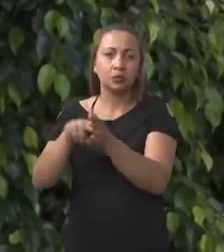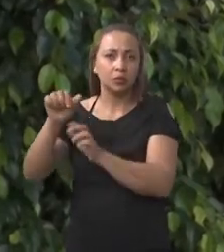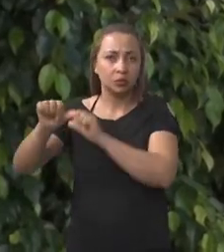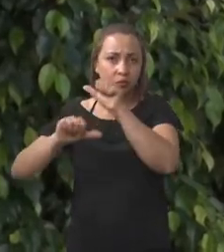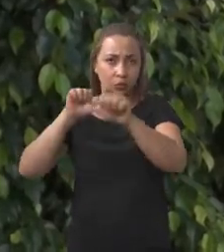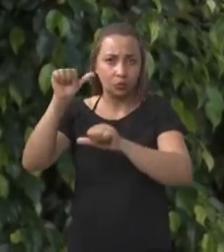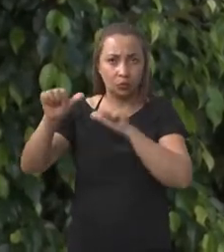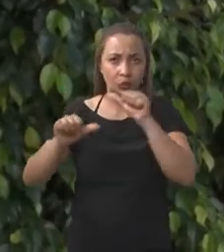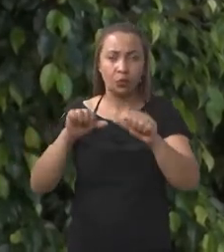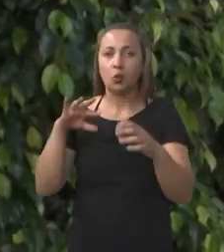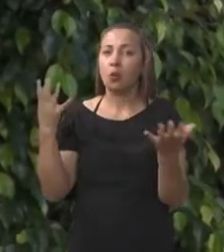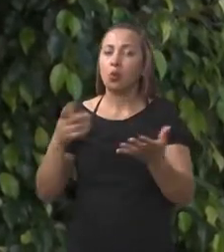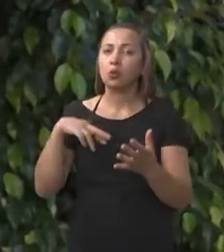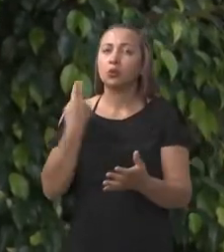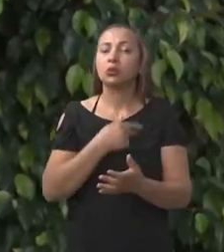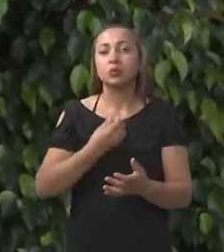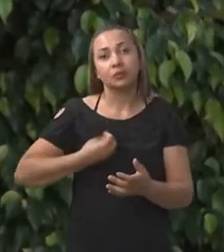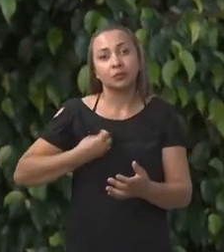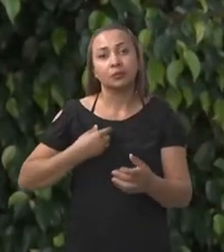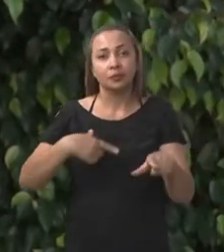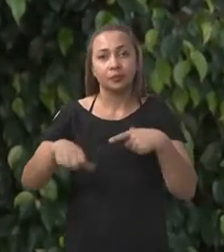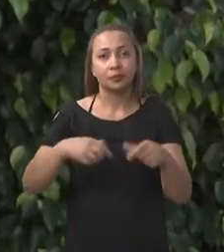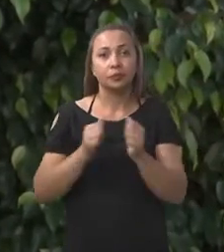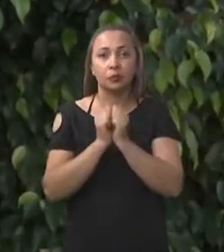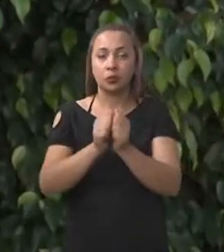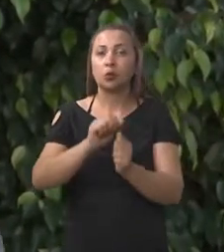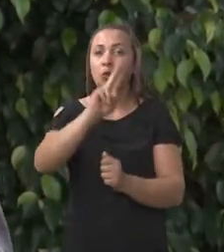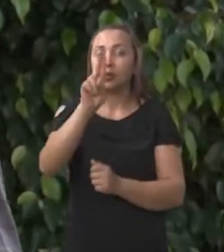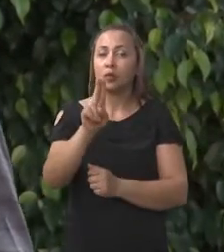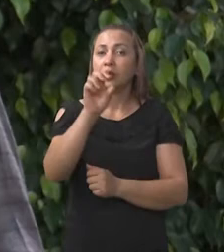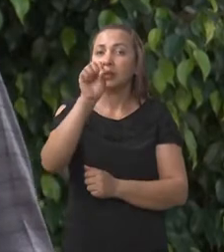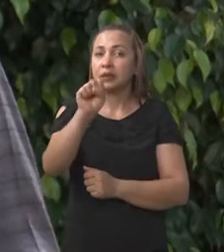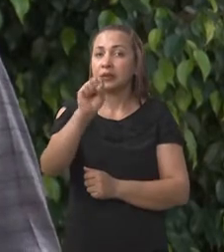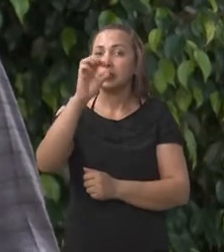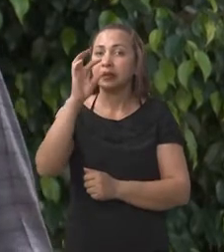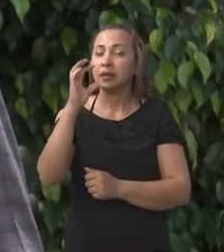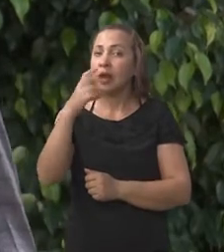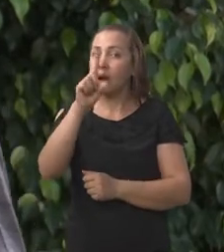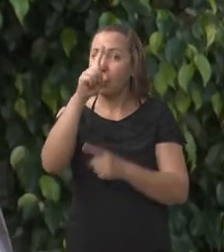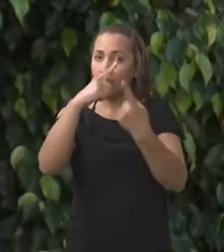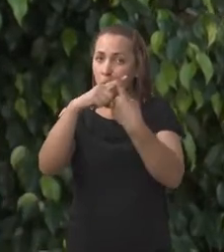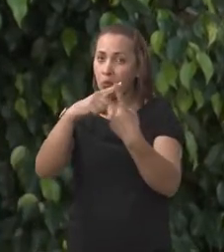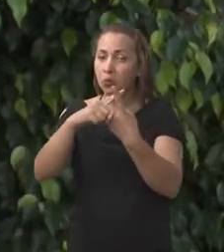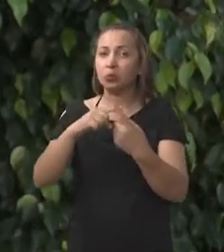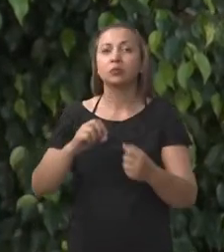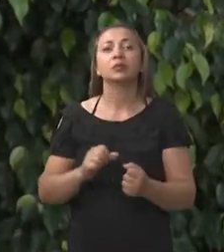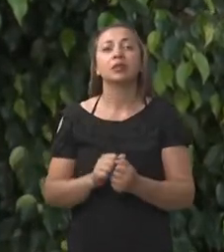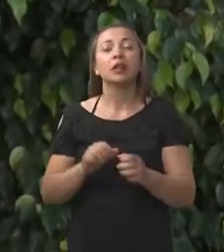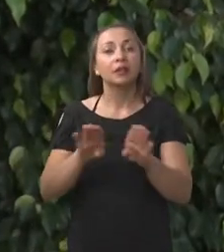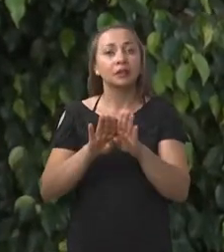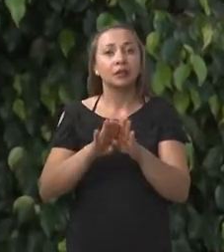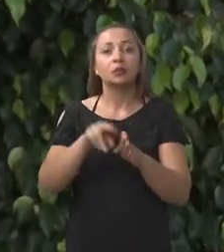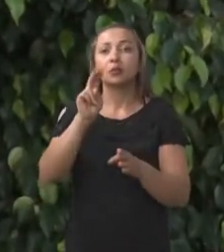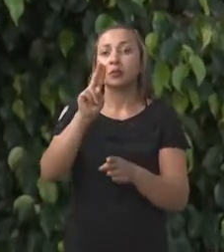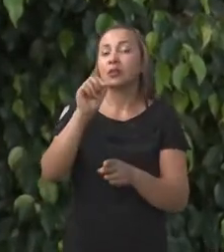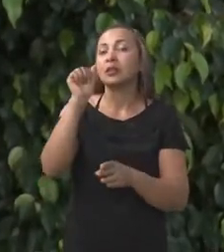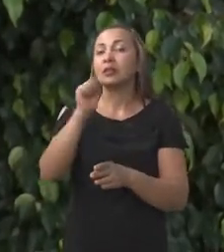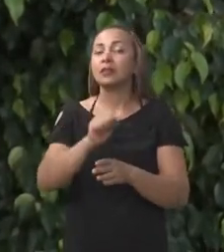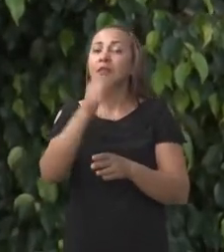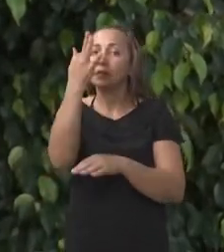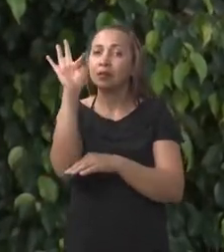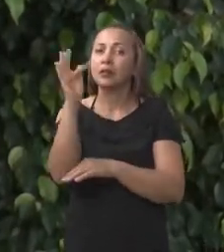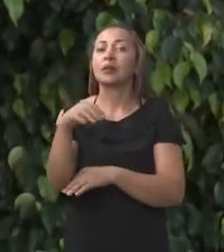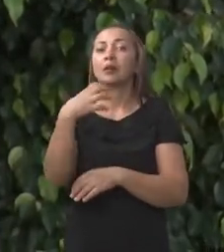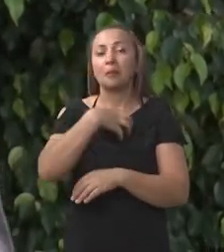envolvidos. Então, hoje nós estamos trabalhando junto com a Universidade Estadual de Santa Cruz, com o Instituto Federal de Educação da Bahia, campus